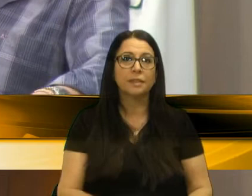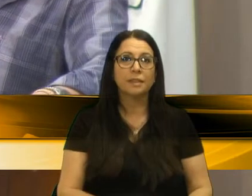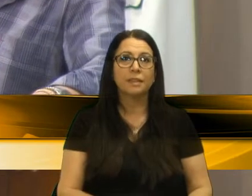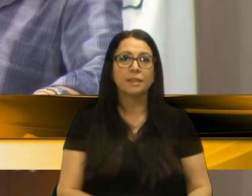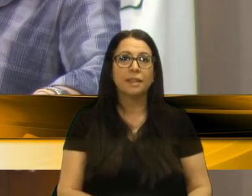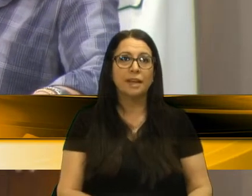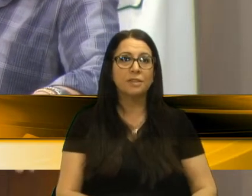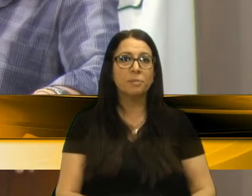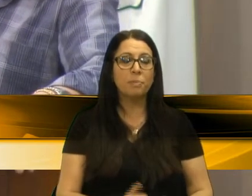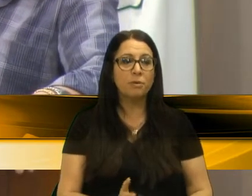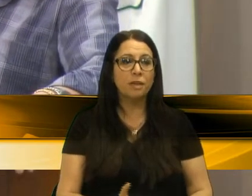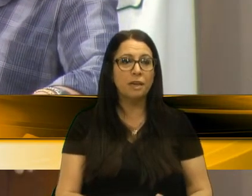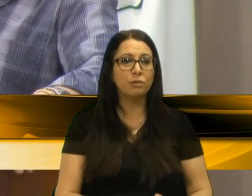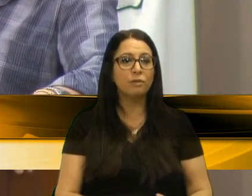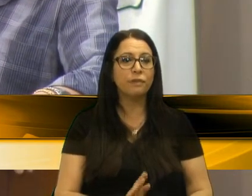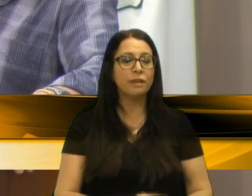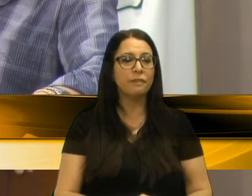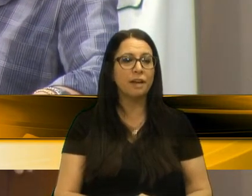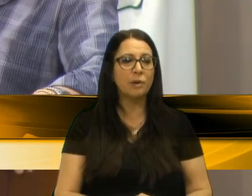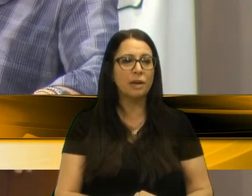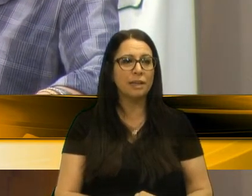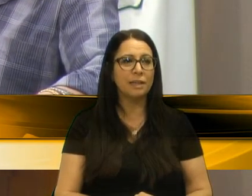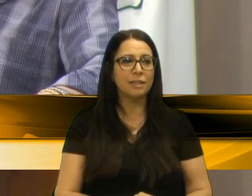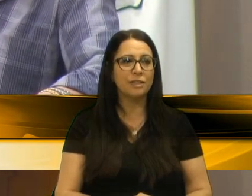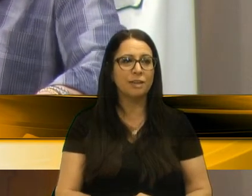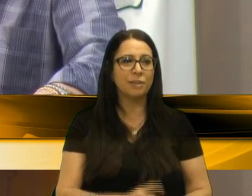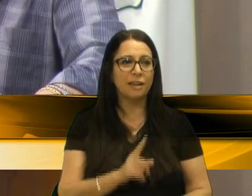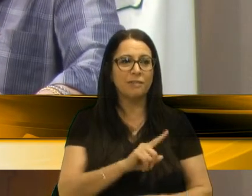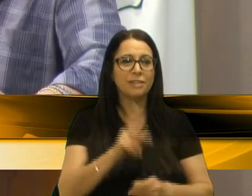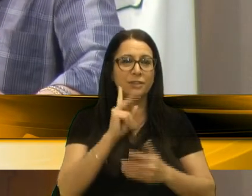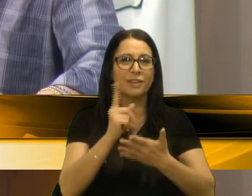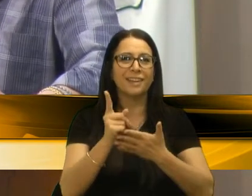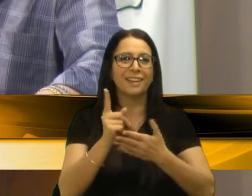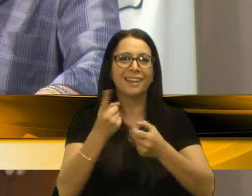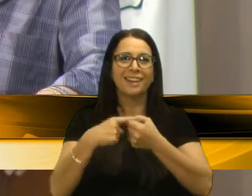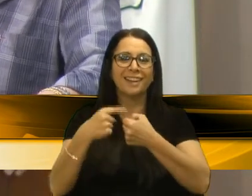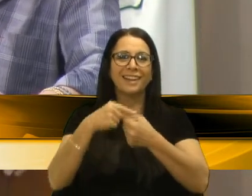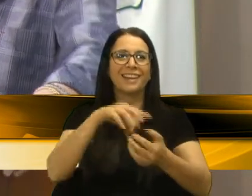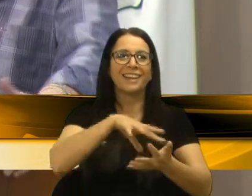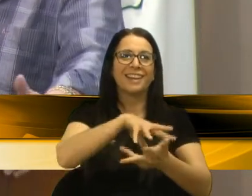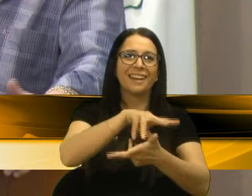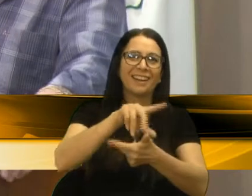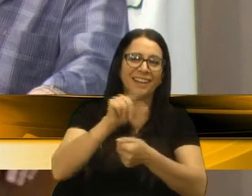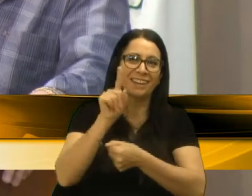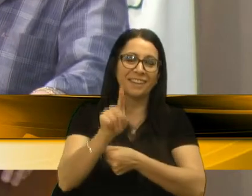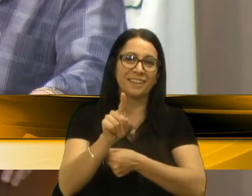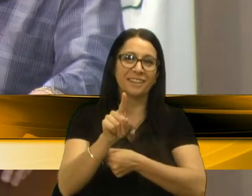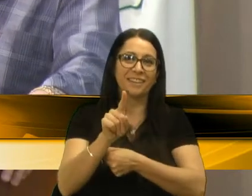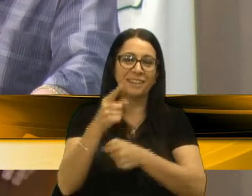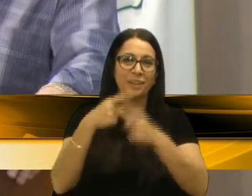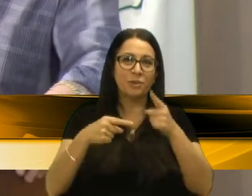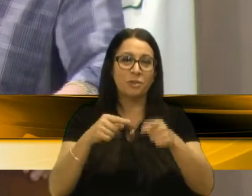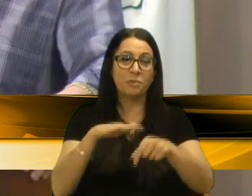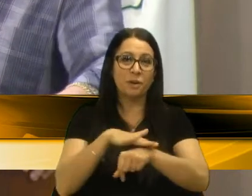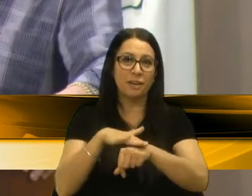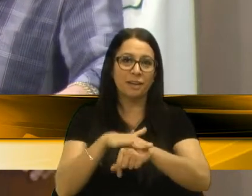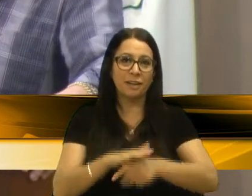à direita. Tá? Qualquer cidade do mundo é proibido conversão à direita.